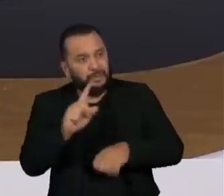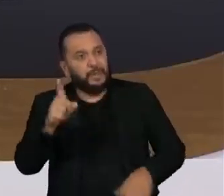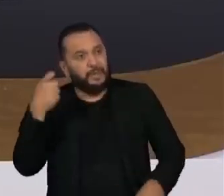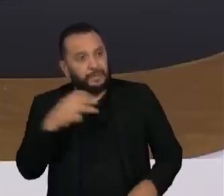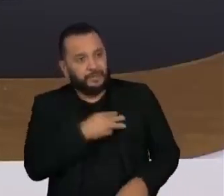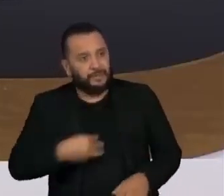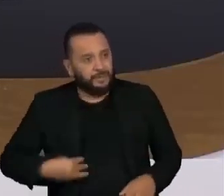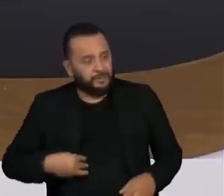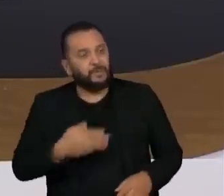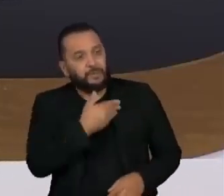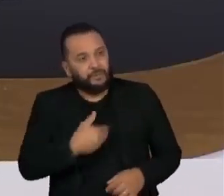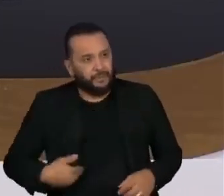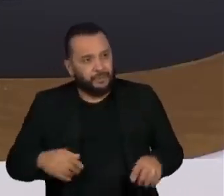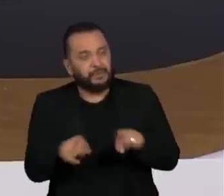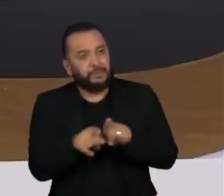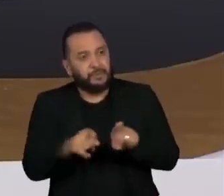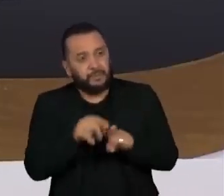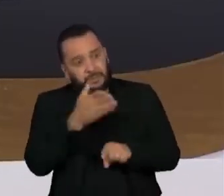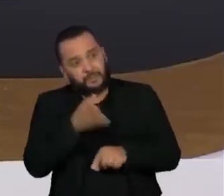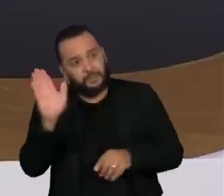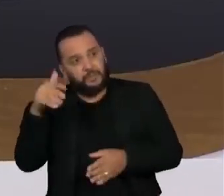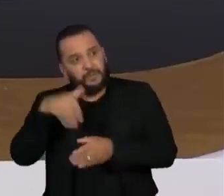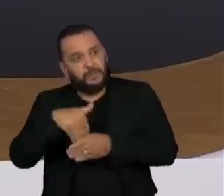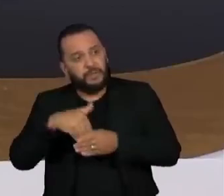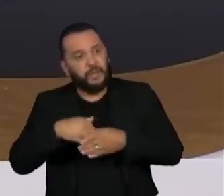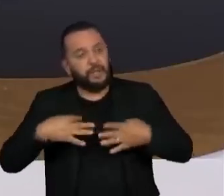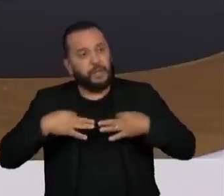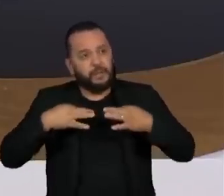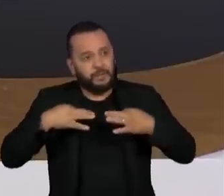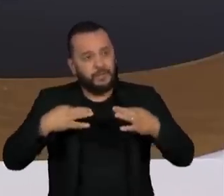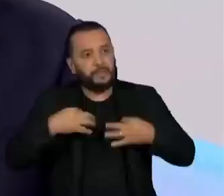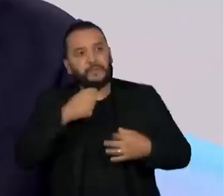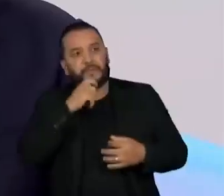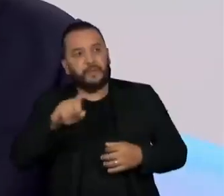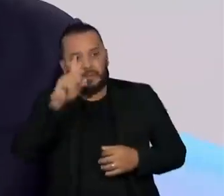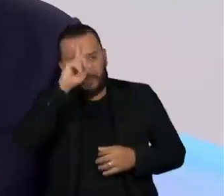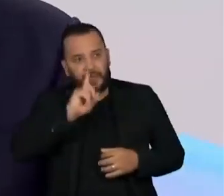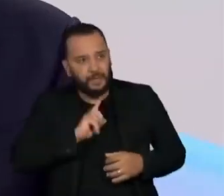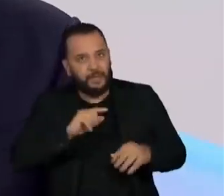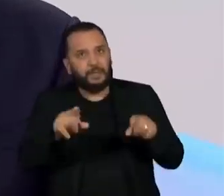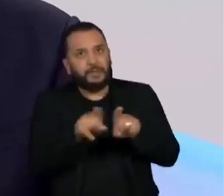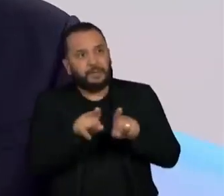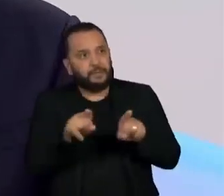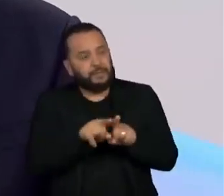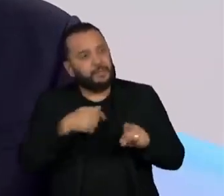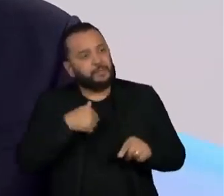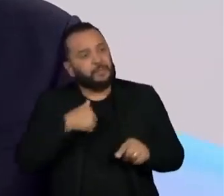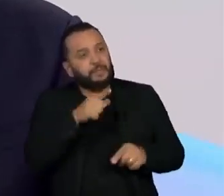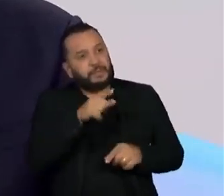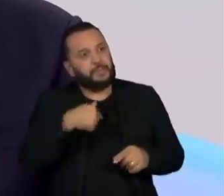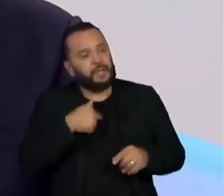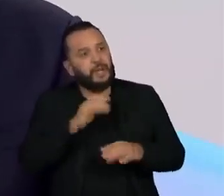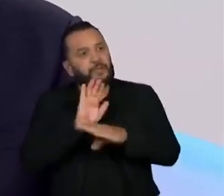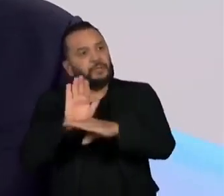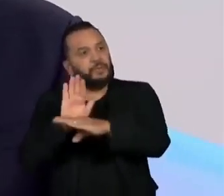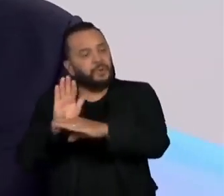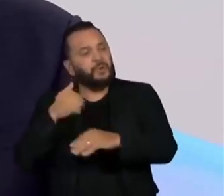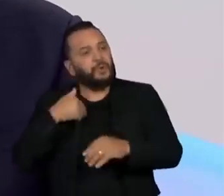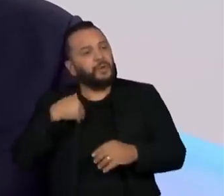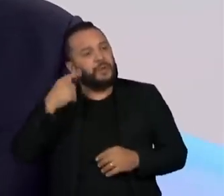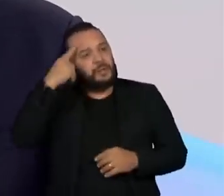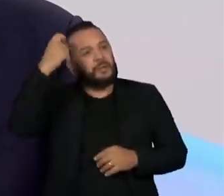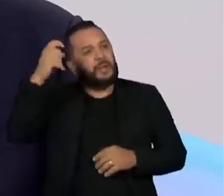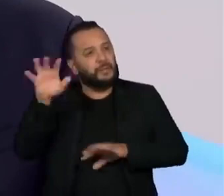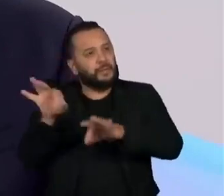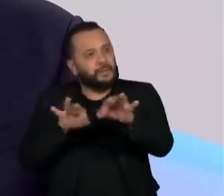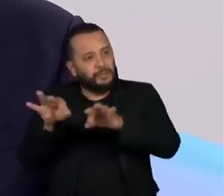ex-ministros do governo ter ido votar com uma camiseta verde amarela e ter por exemplo colaborado com ideias para o